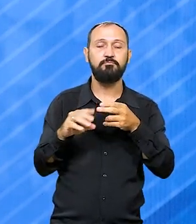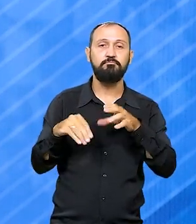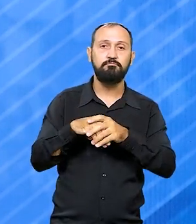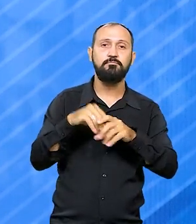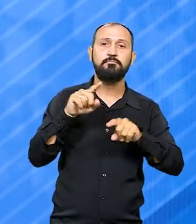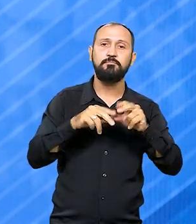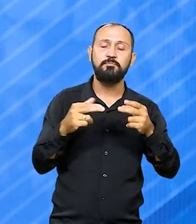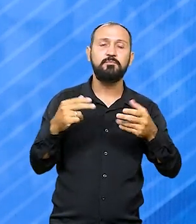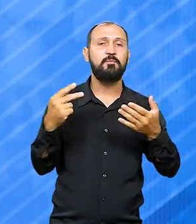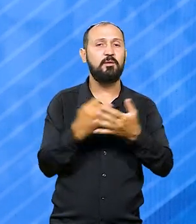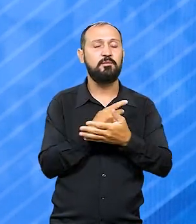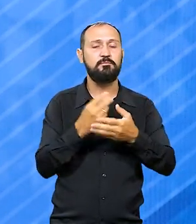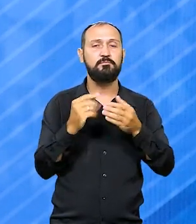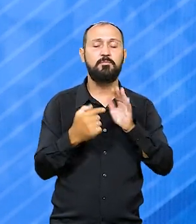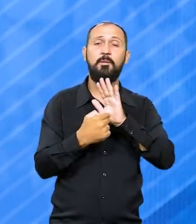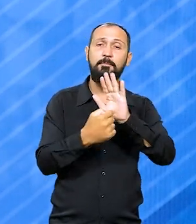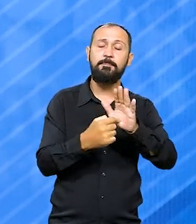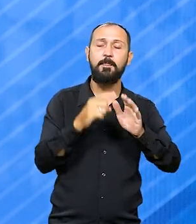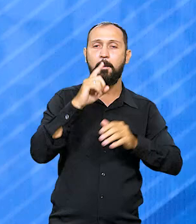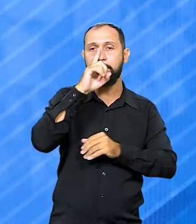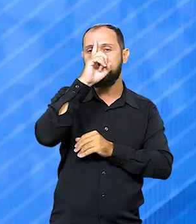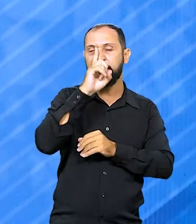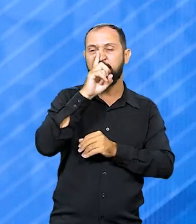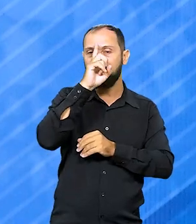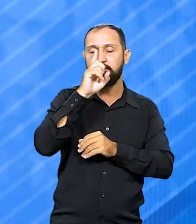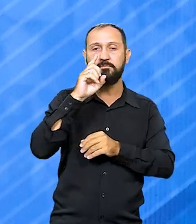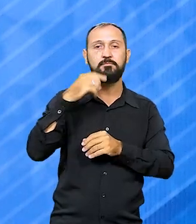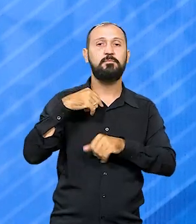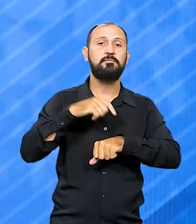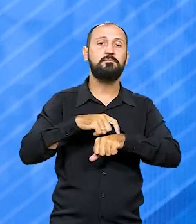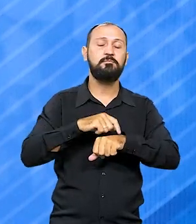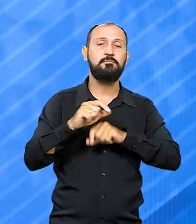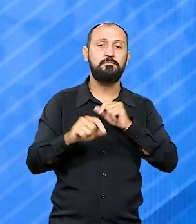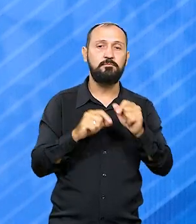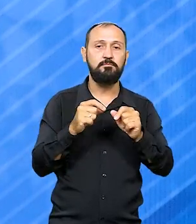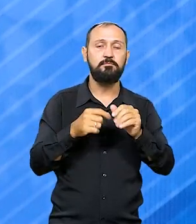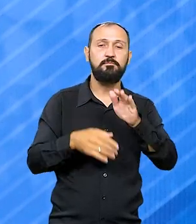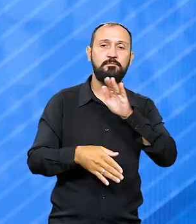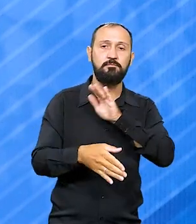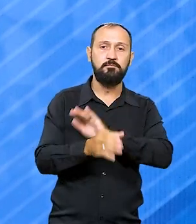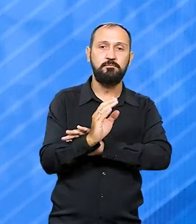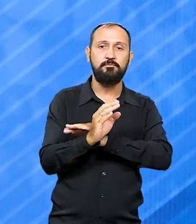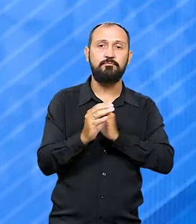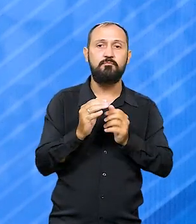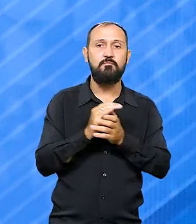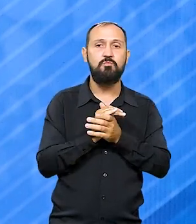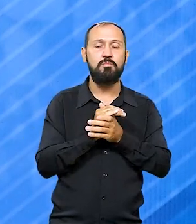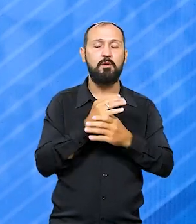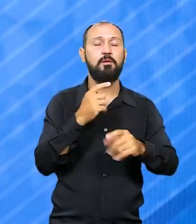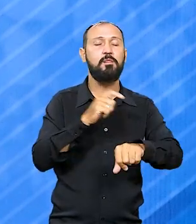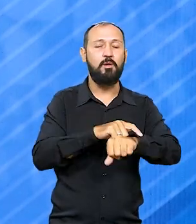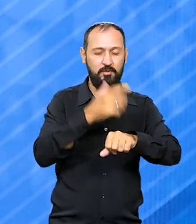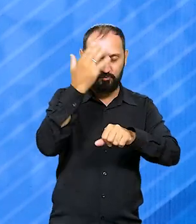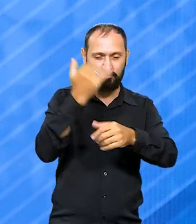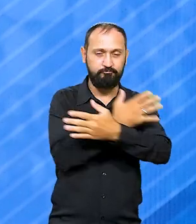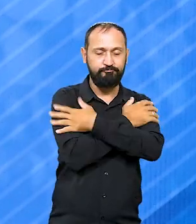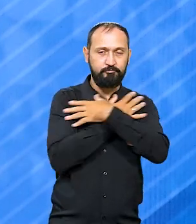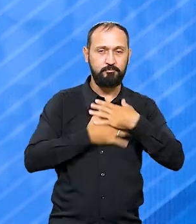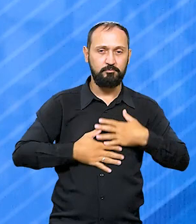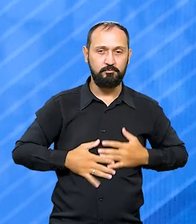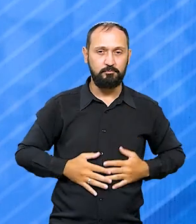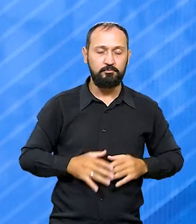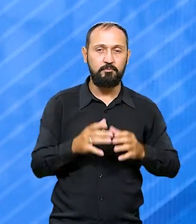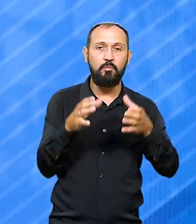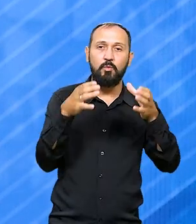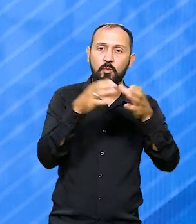e insere ali um material ilícito e coloca ele em risco, ali na abordagem, na entrada na revista